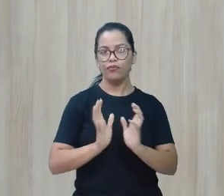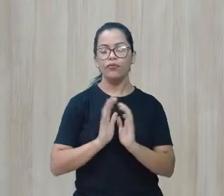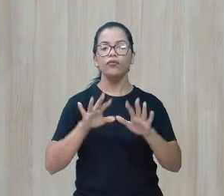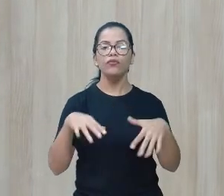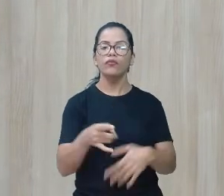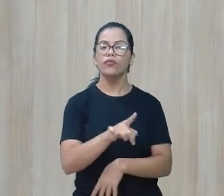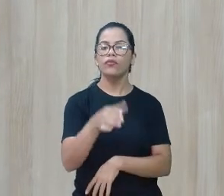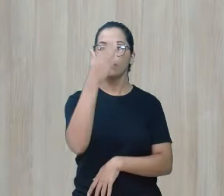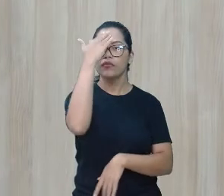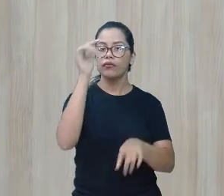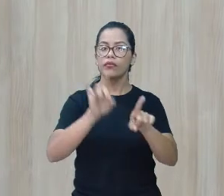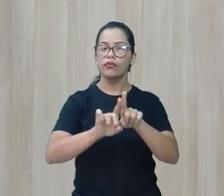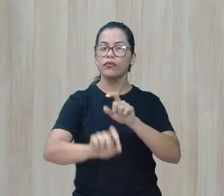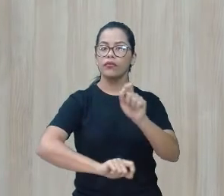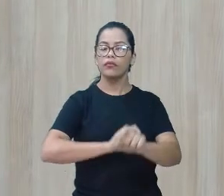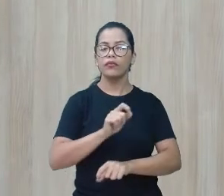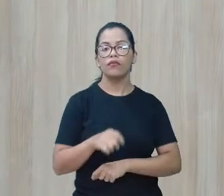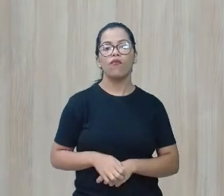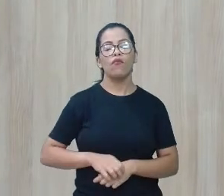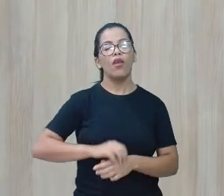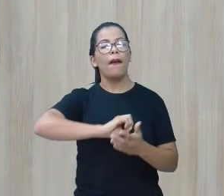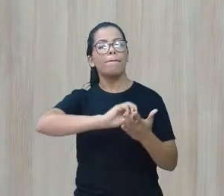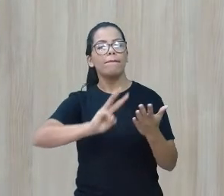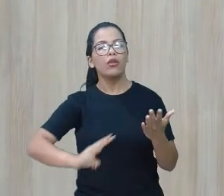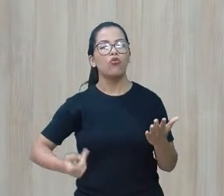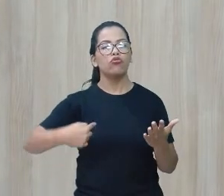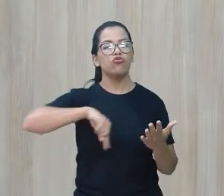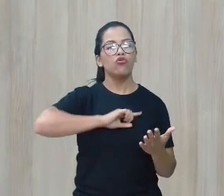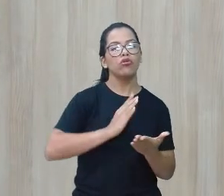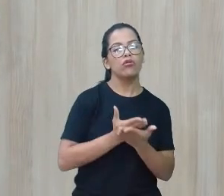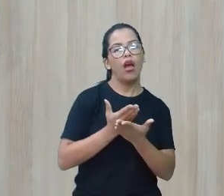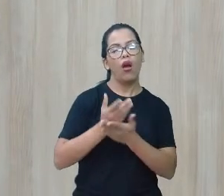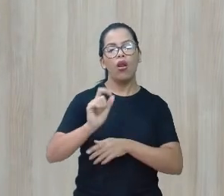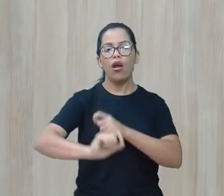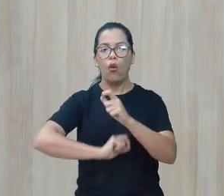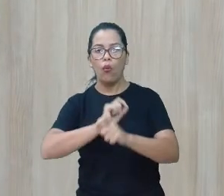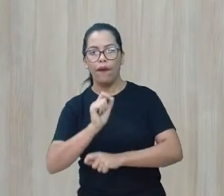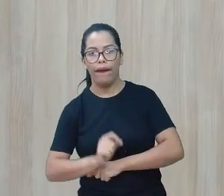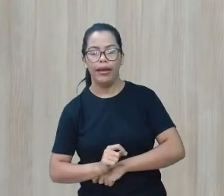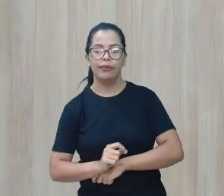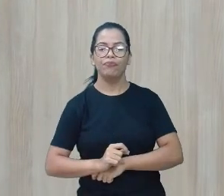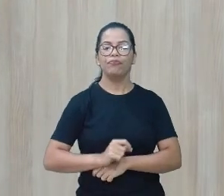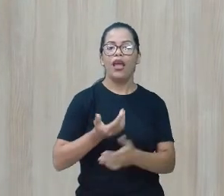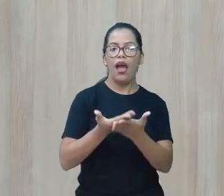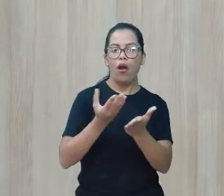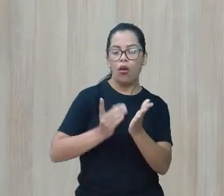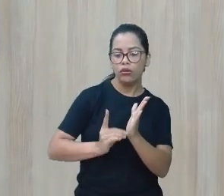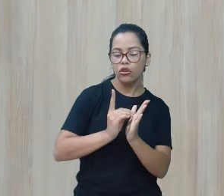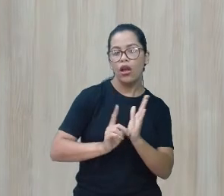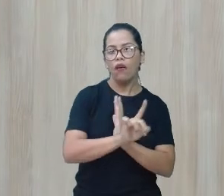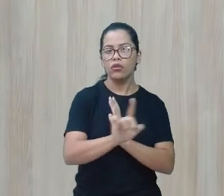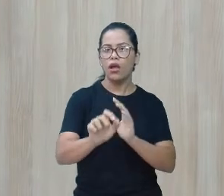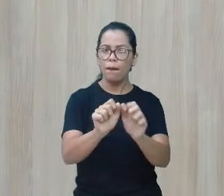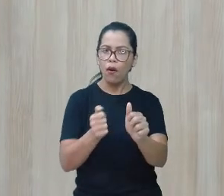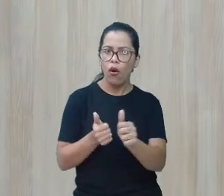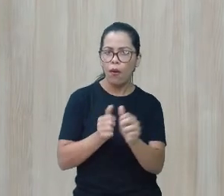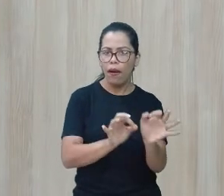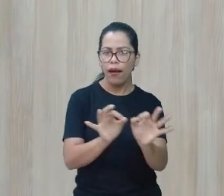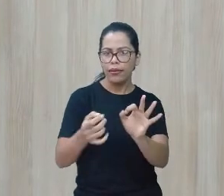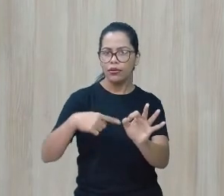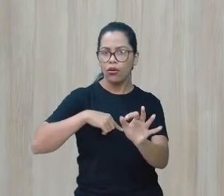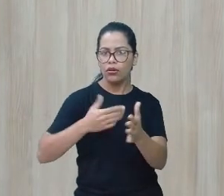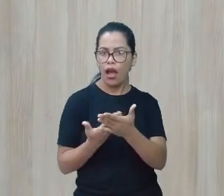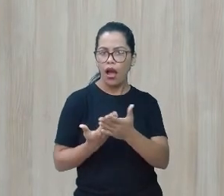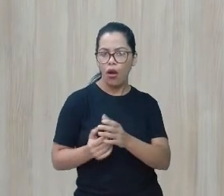também que o método da nossa aula é a aula digital, então você pode acompanhar a nossa aula através